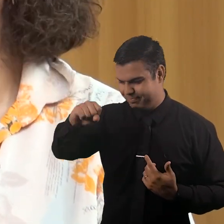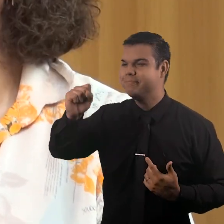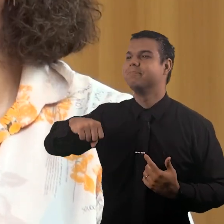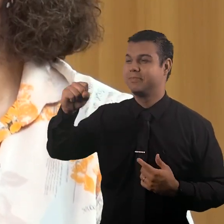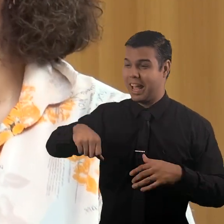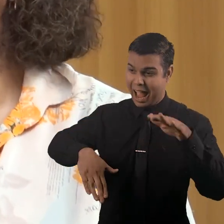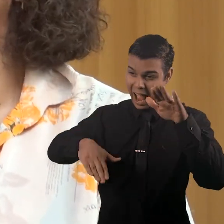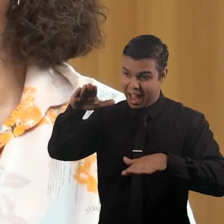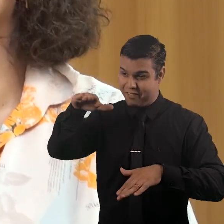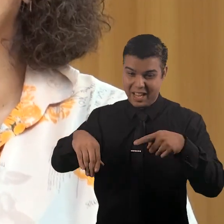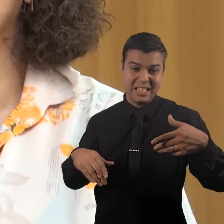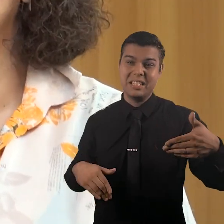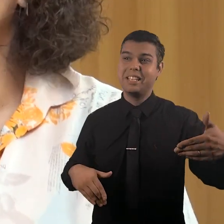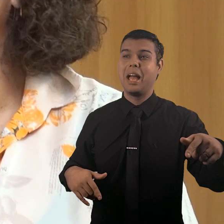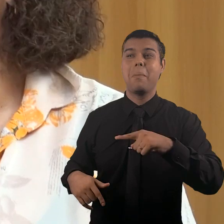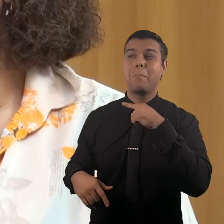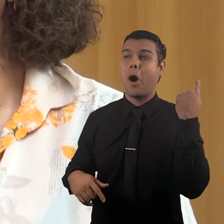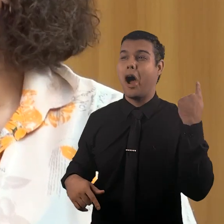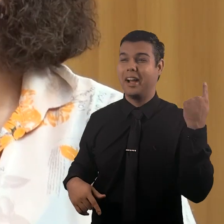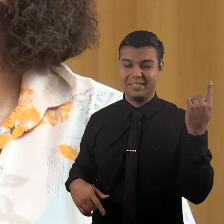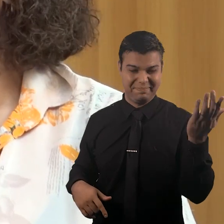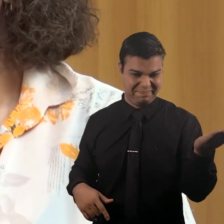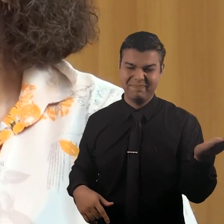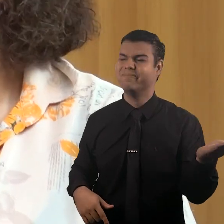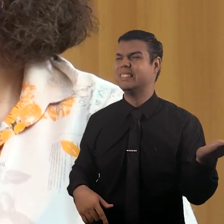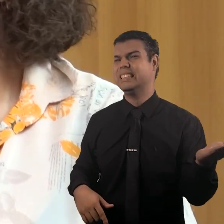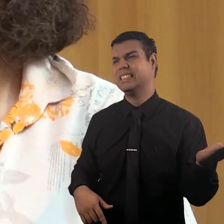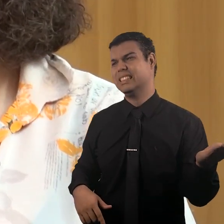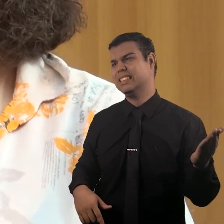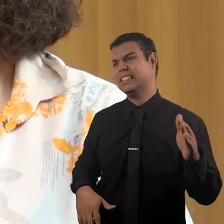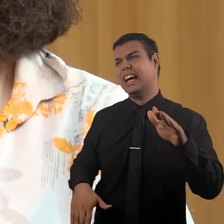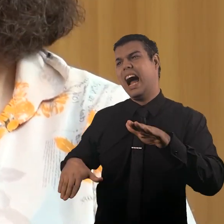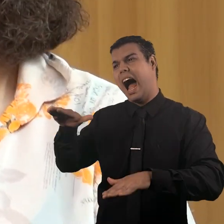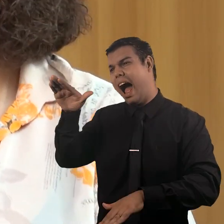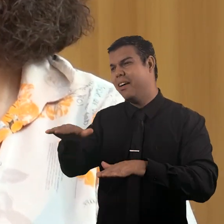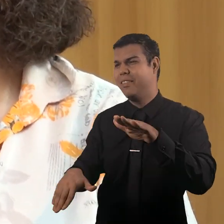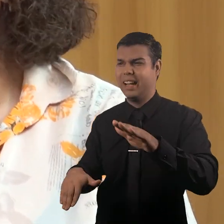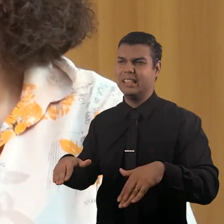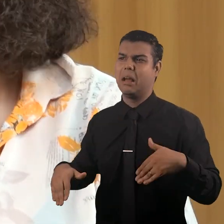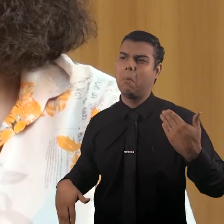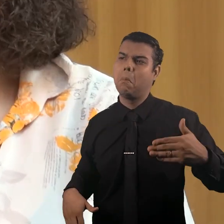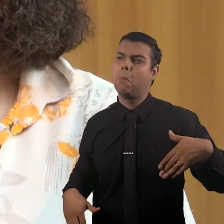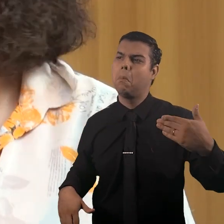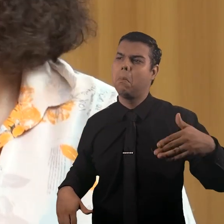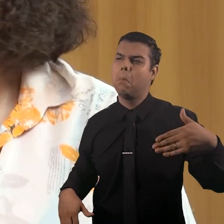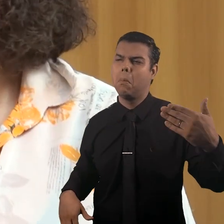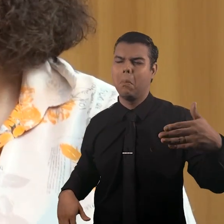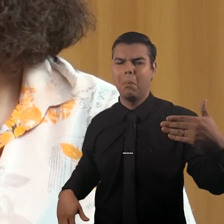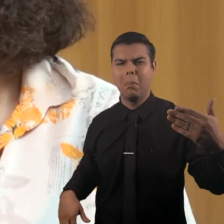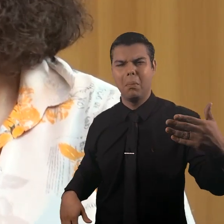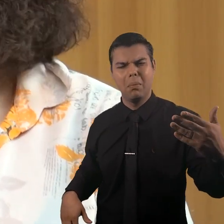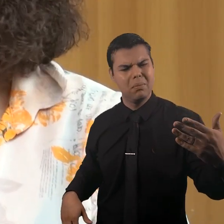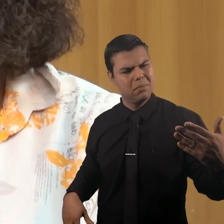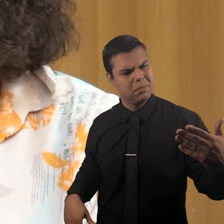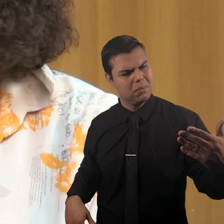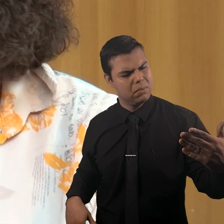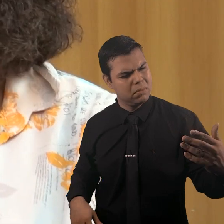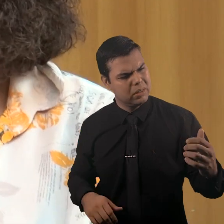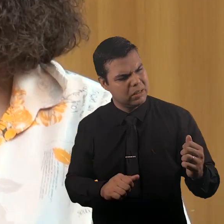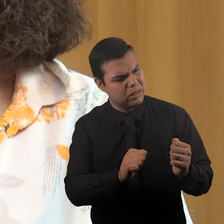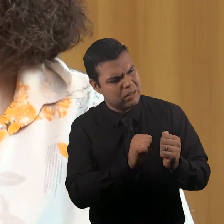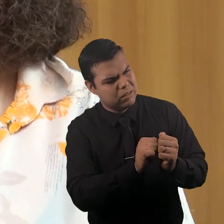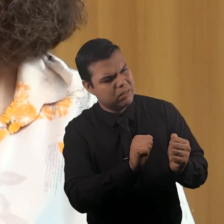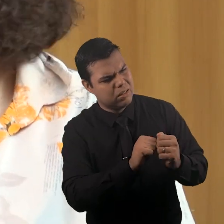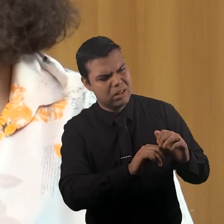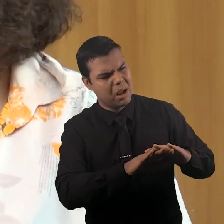que aquele paciente vai viver aquele último momento ali com a gente e pode ser que na virada da esquina a gente já não esteja mais